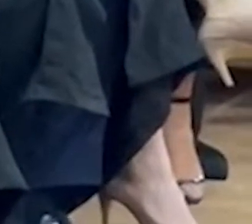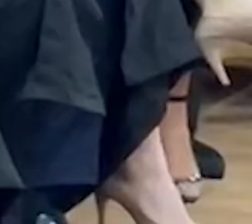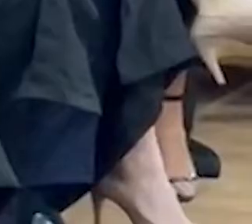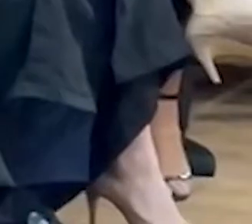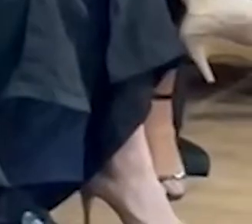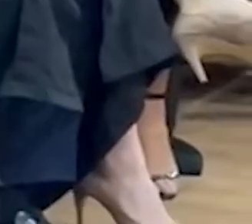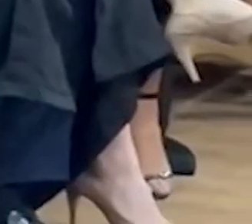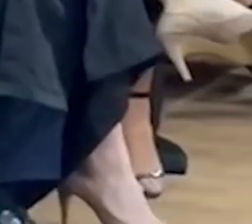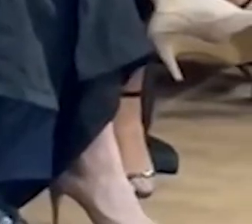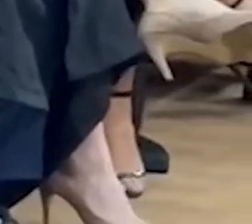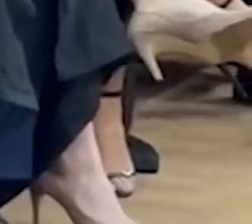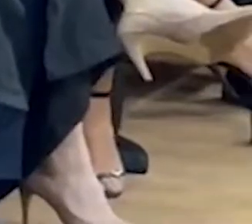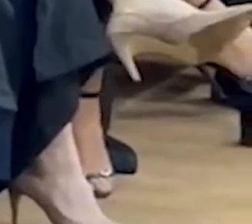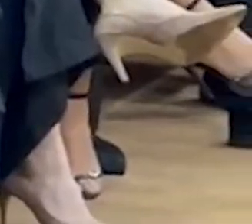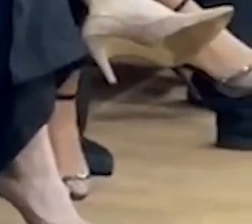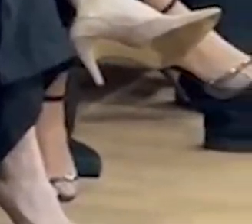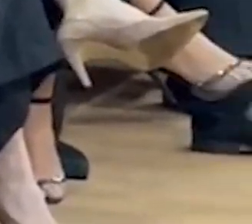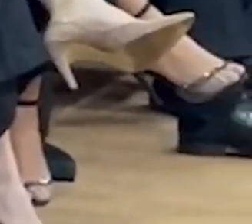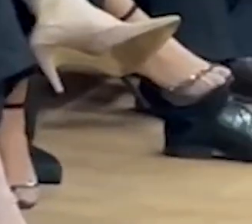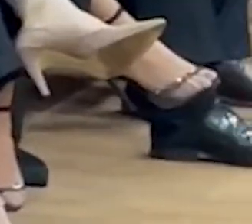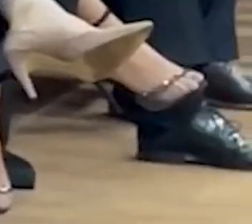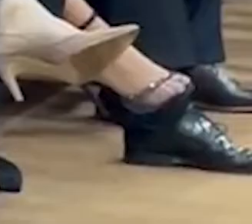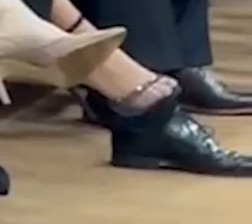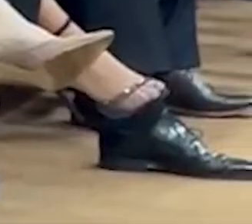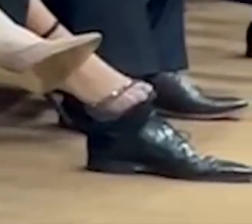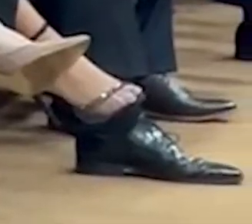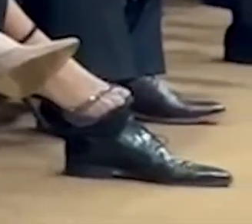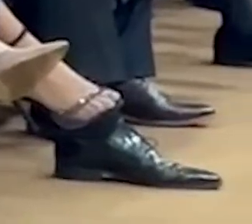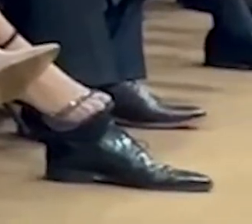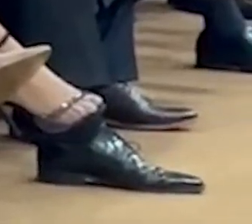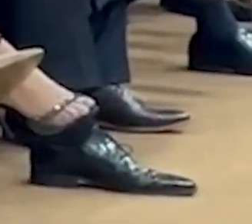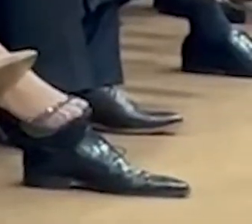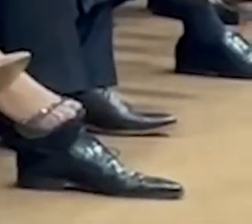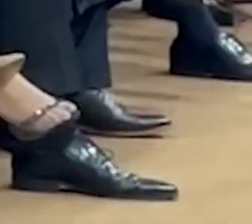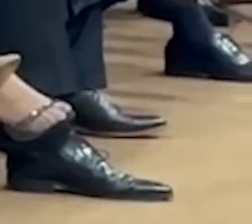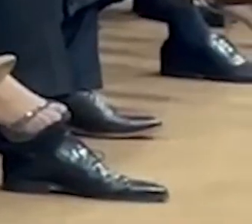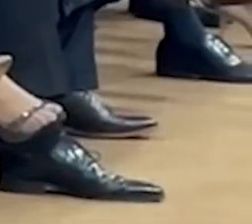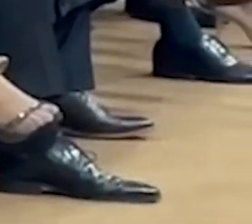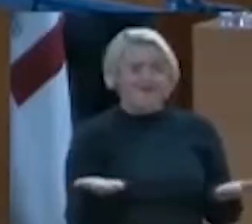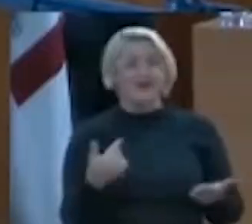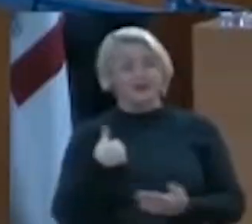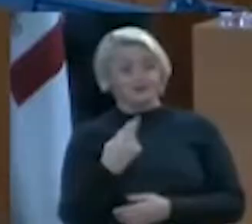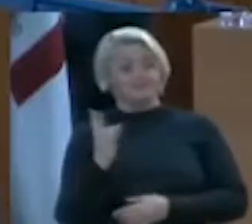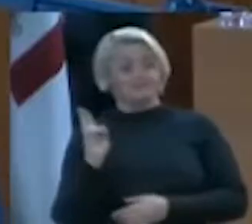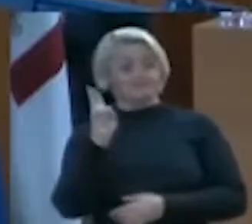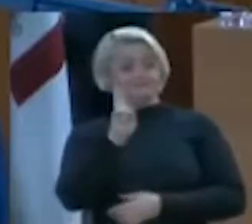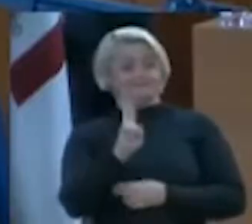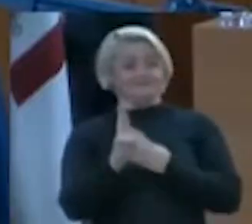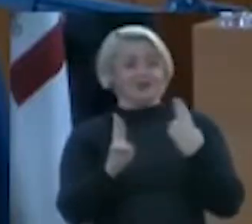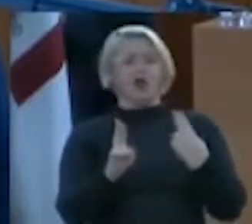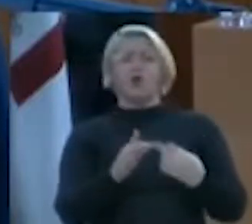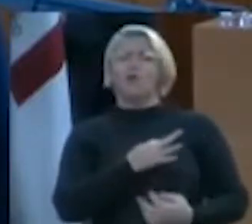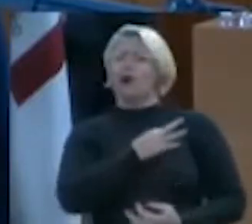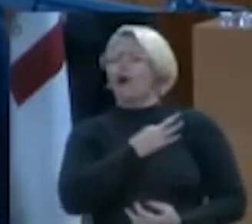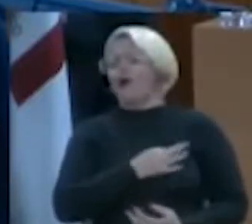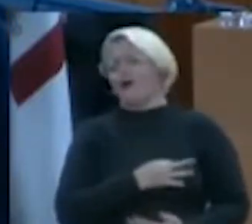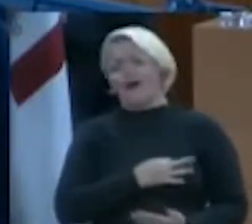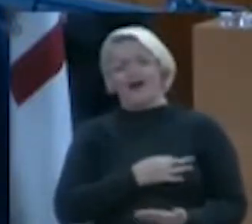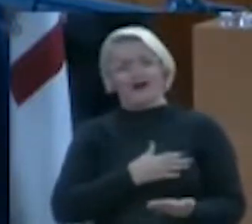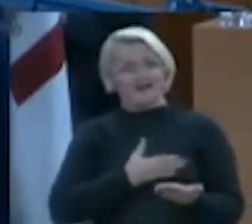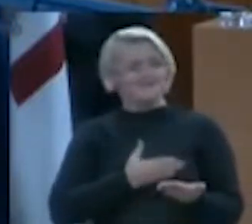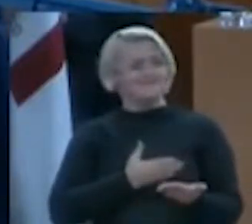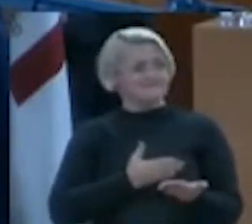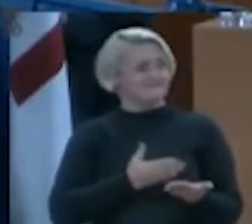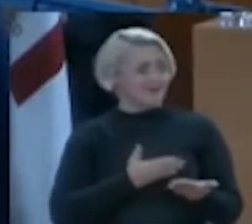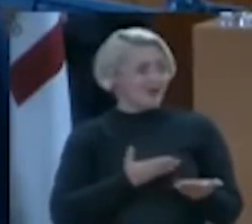que ele certamente terá, em razão do ingresso de todos vocês. Em meu nome, eu digo que é uma honra passar a